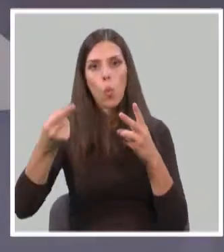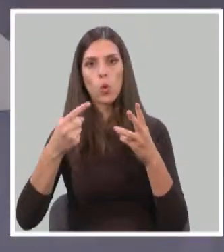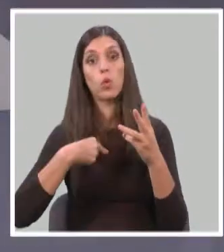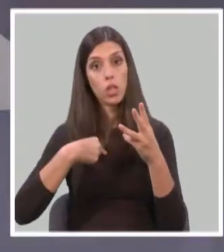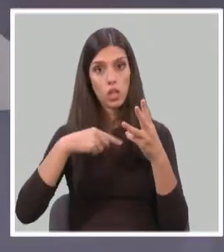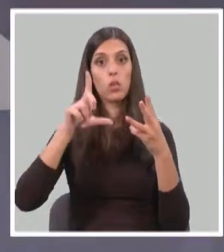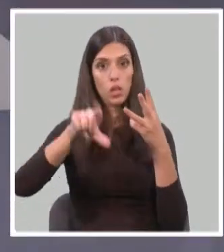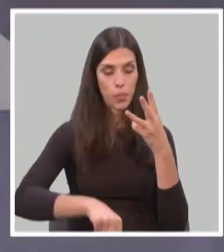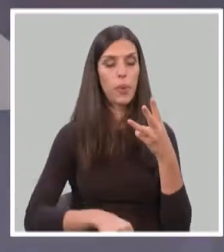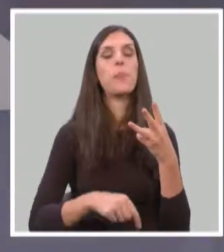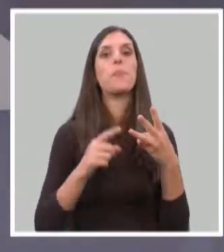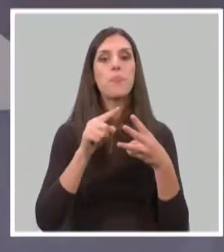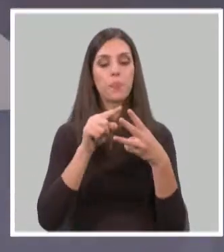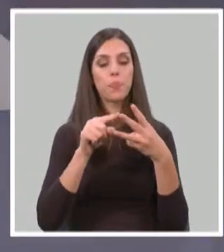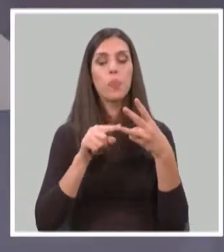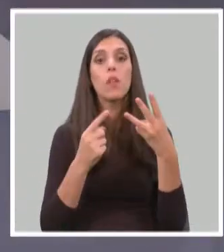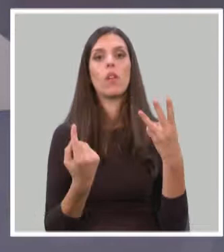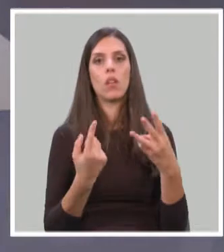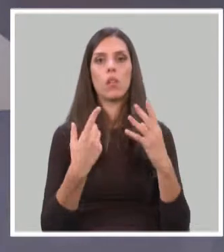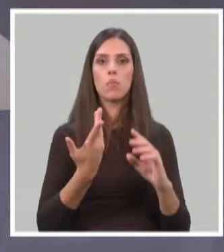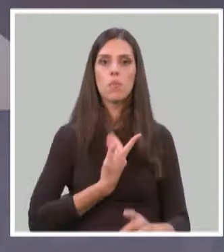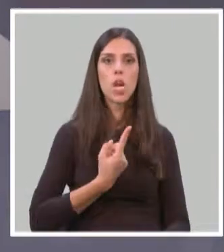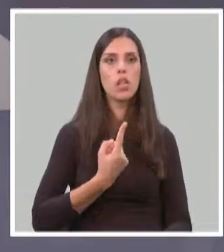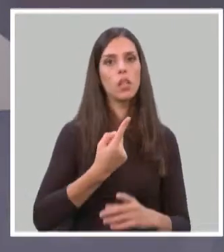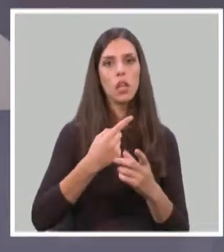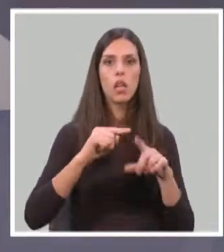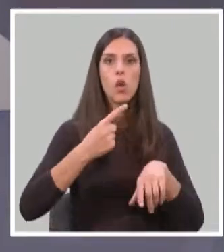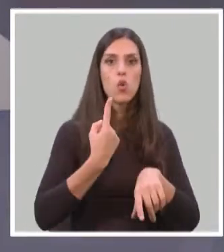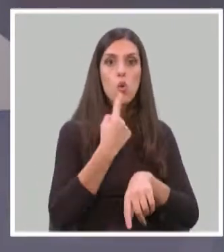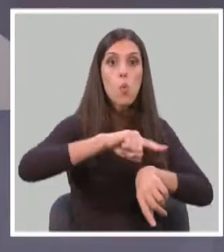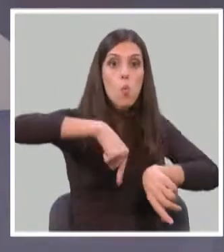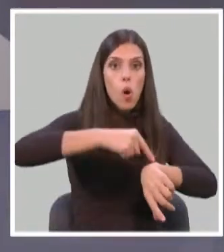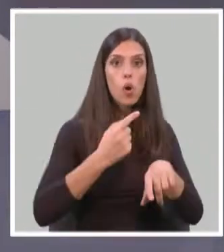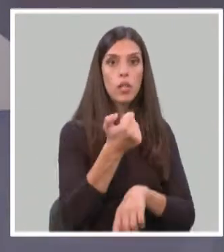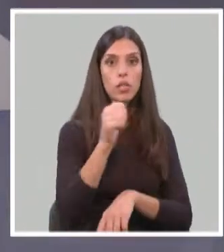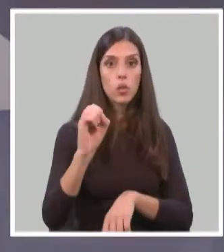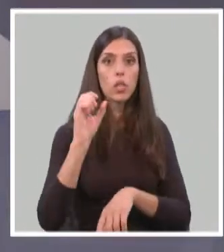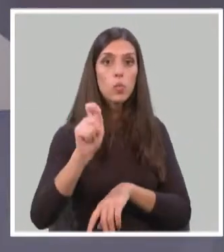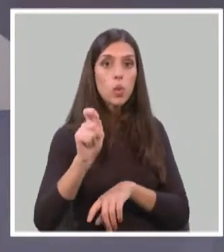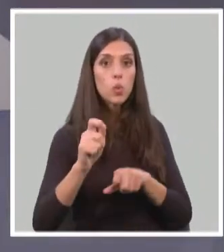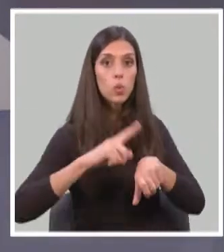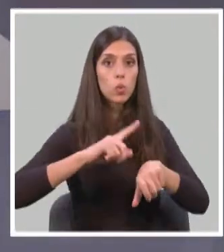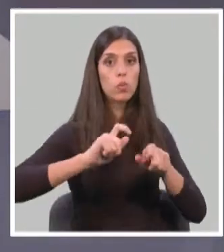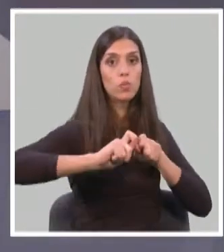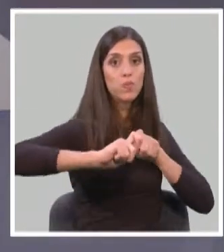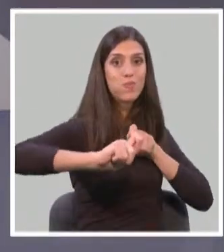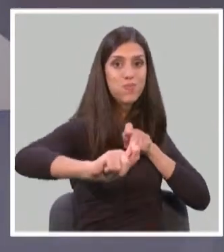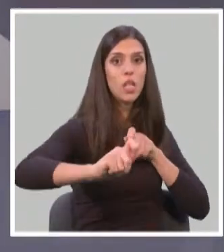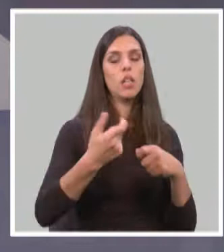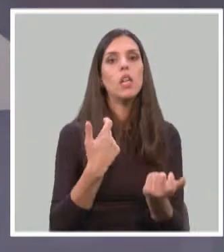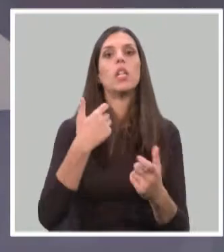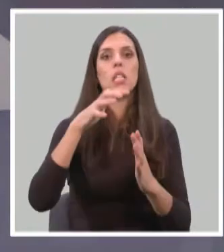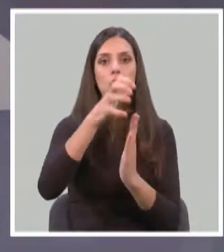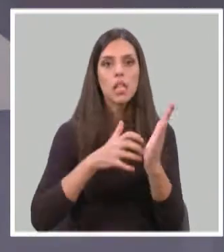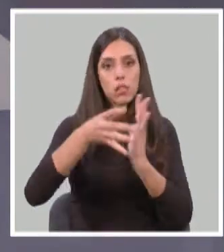tinha que decorar, tivemos todos, 1h50 de texto. Sozinho, não é? E eu senti uma